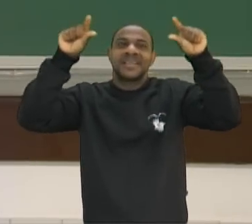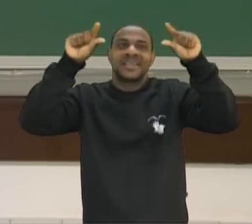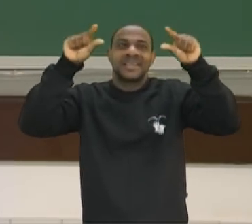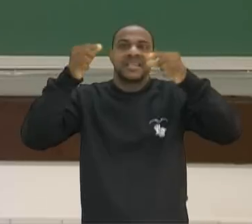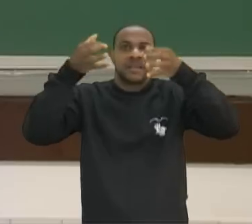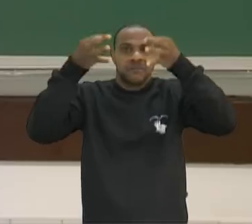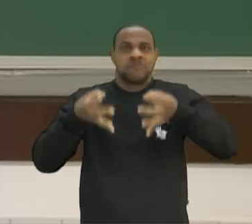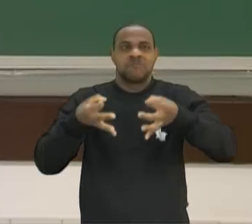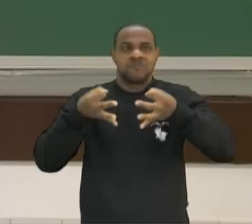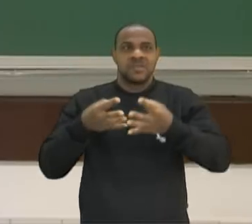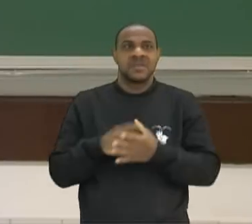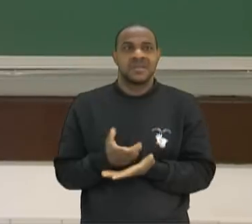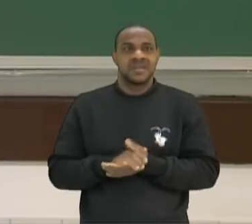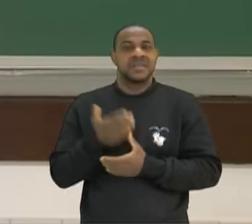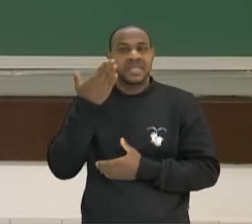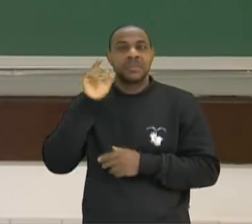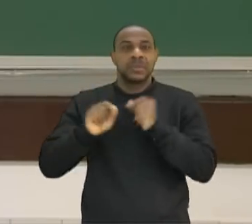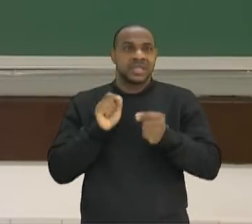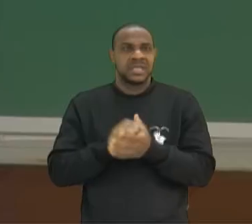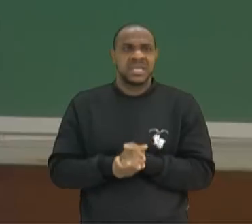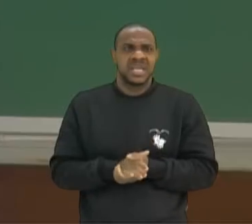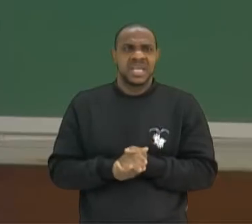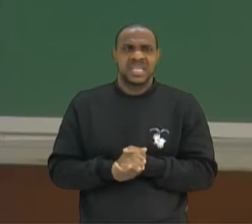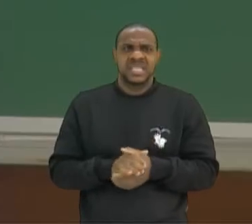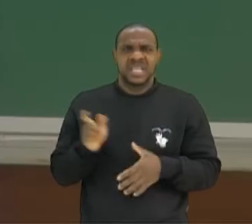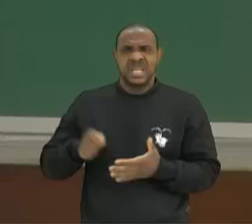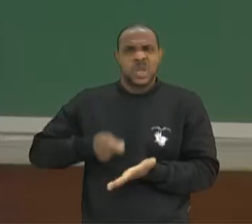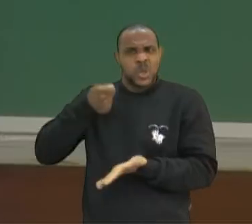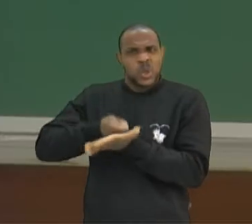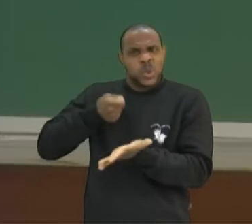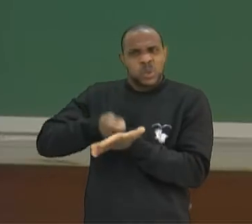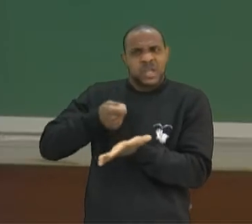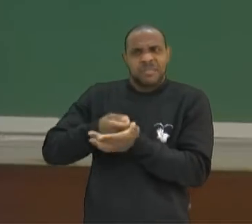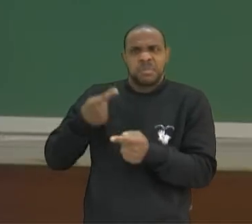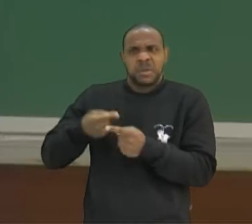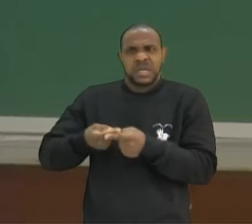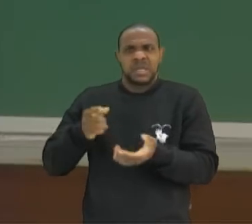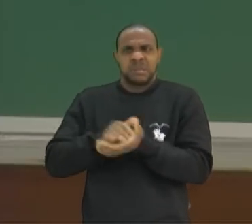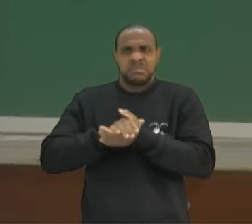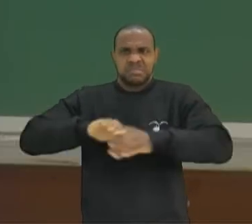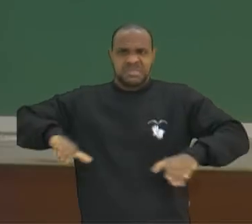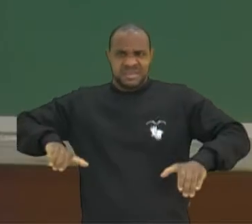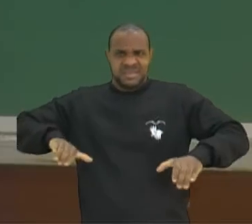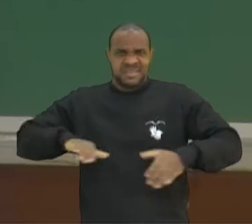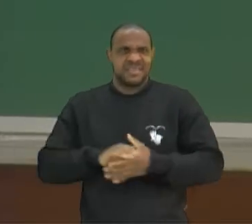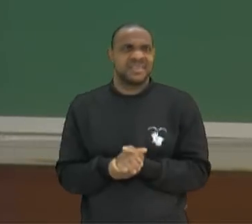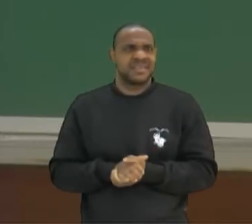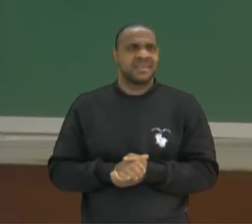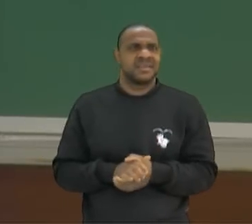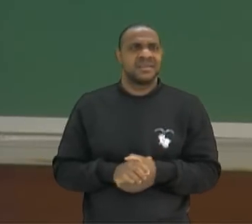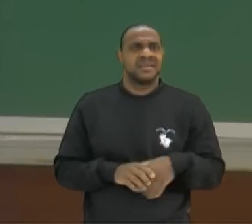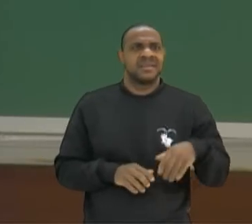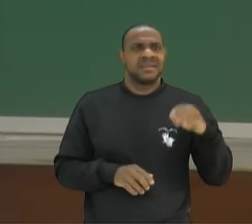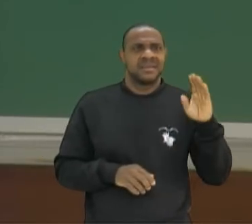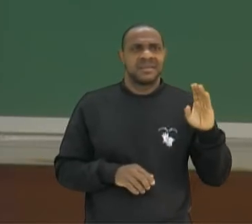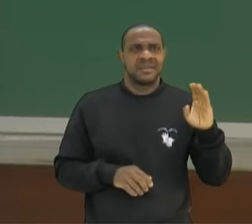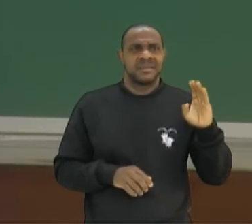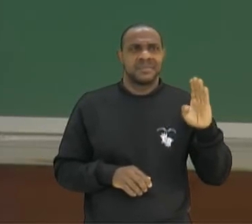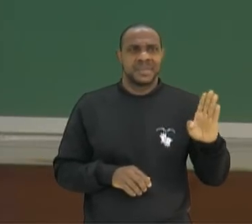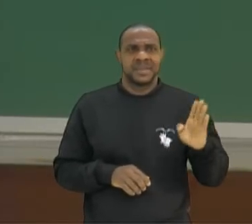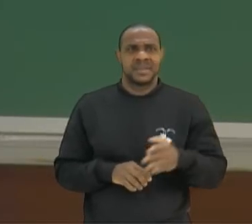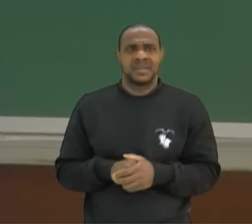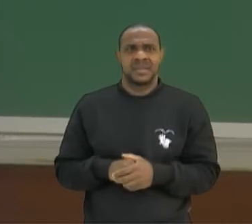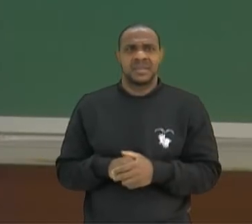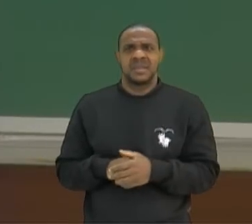King Jr. lutava contra algum tipo de divórcio? Acho que não, né, gente? Martin Luther King Jr. lutava contra a discriminação